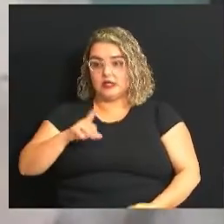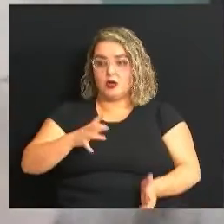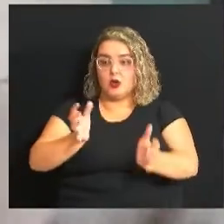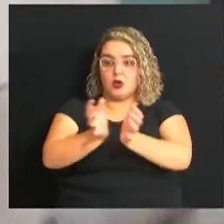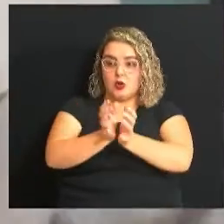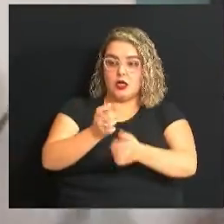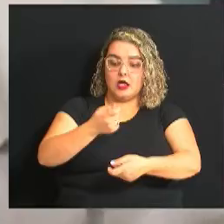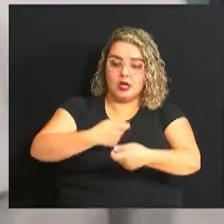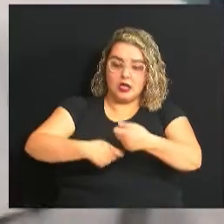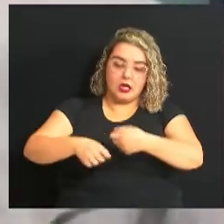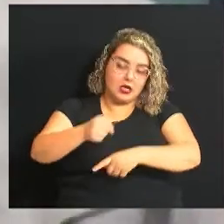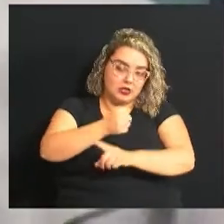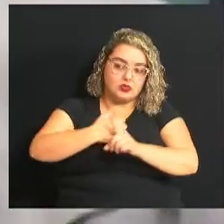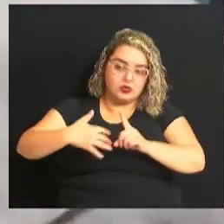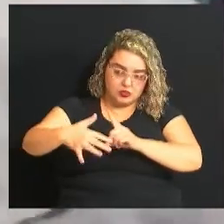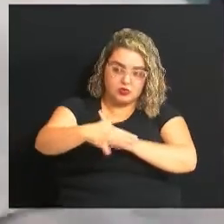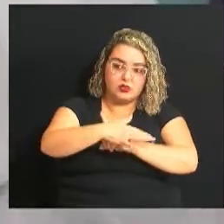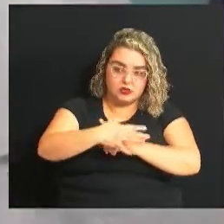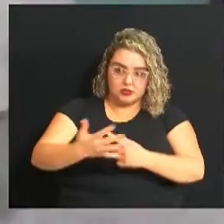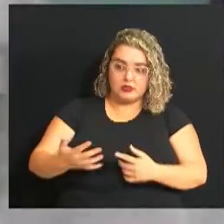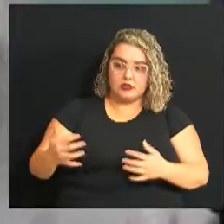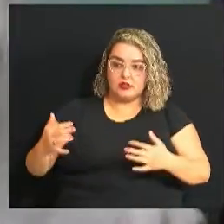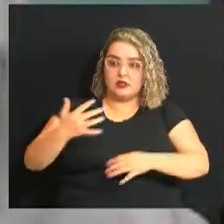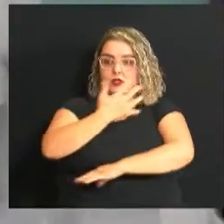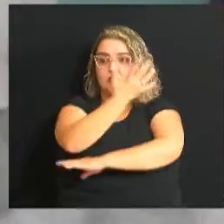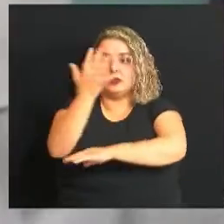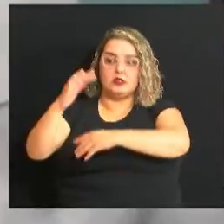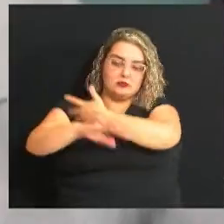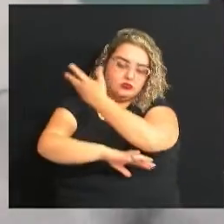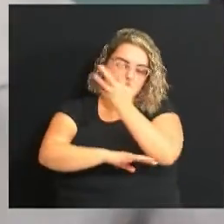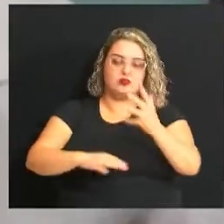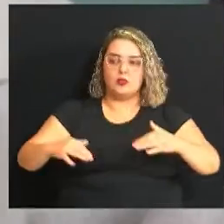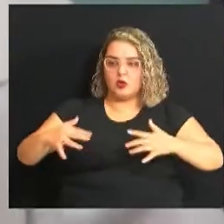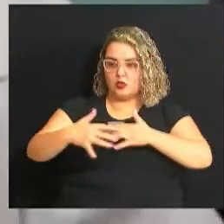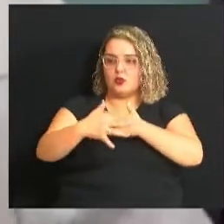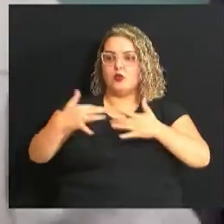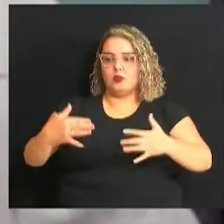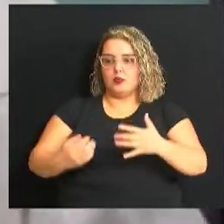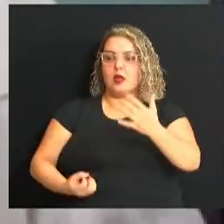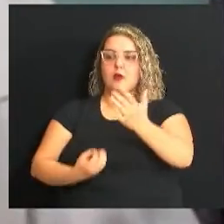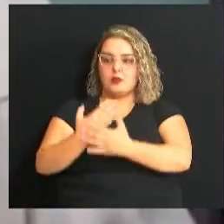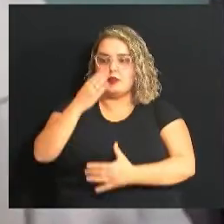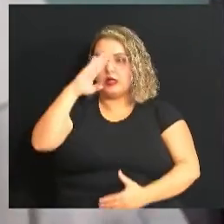Sociedade Brasileira de Arborização Urbana para promover as Tree Cities no Brasil.